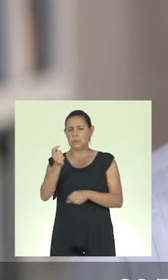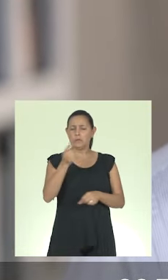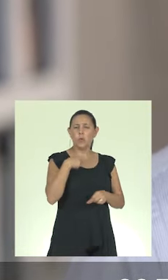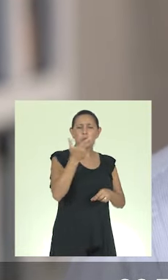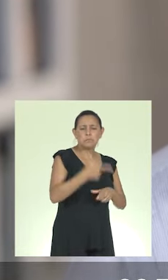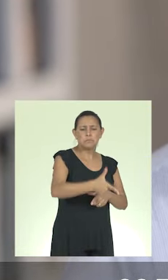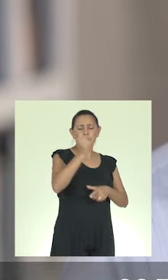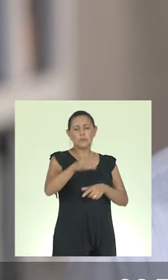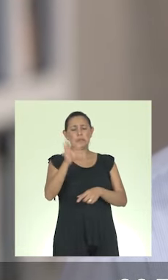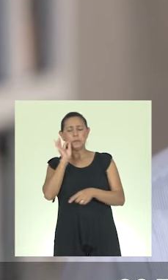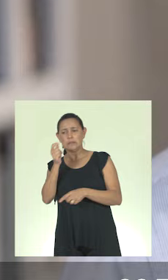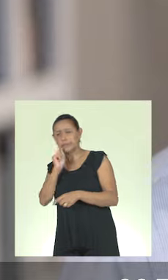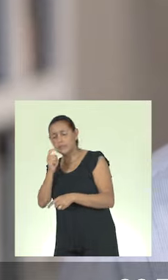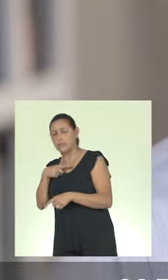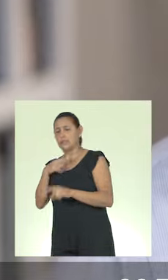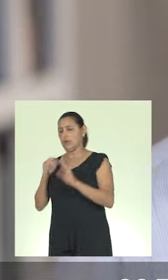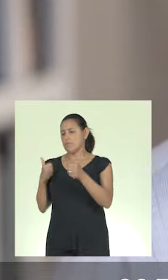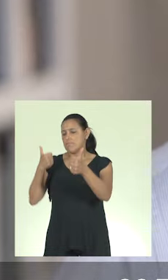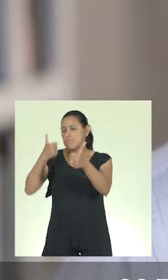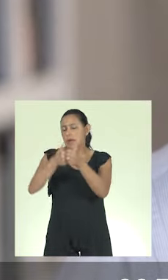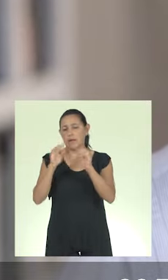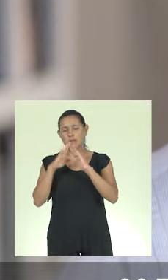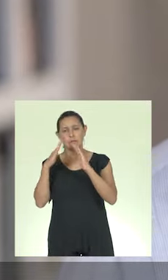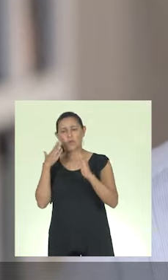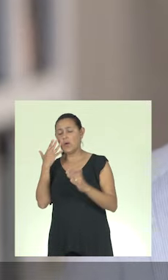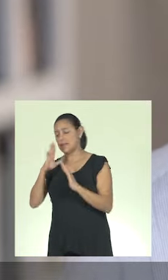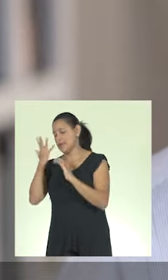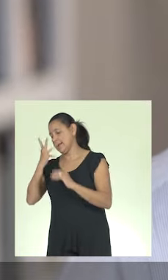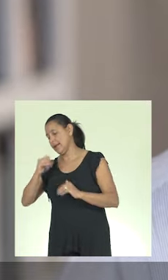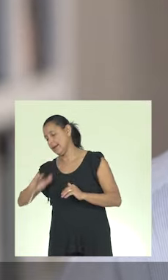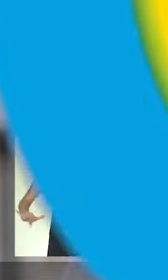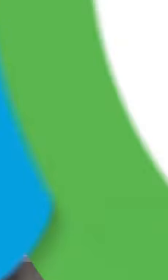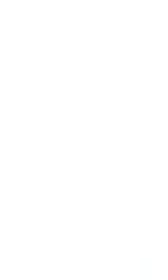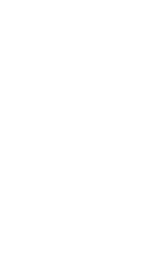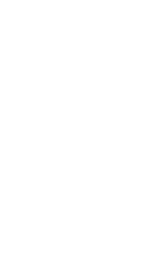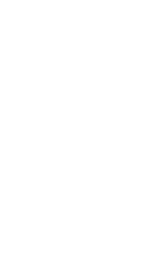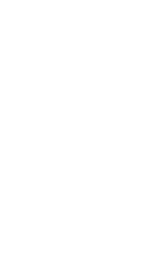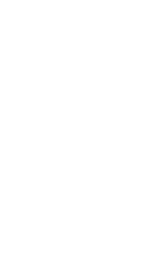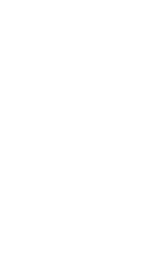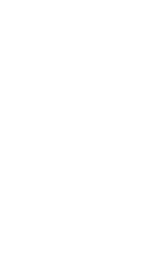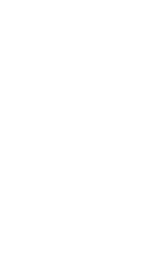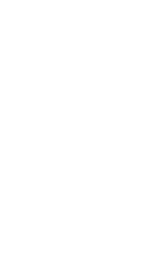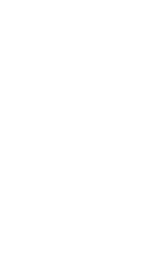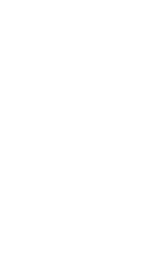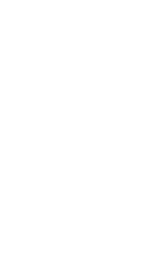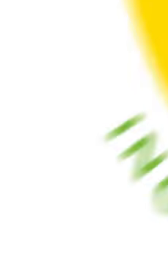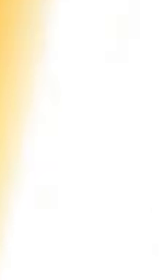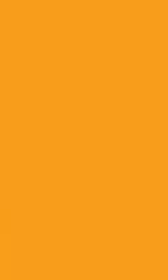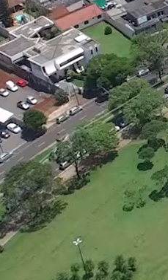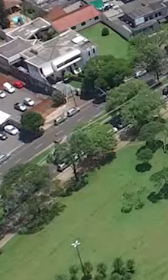os traficantes e os assaltantes não vão se aproximar das nossas crianças.